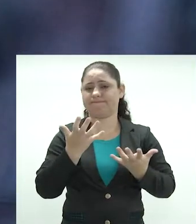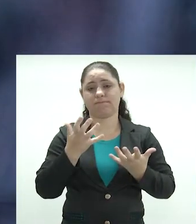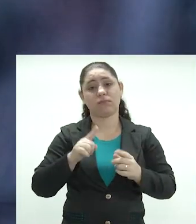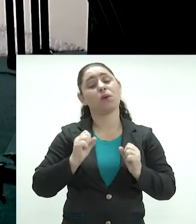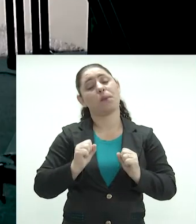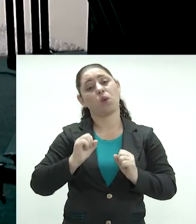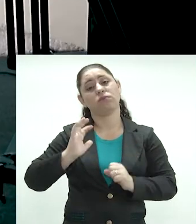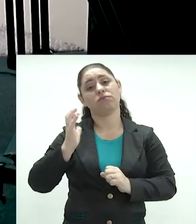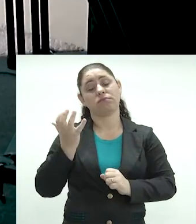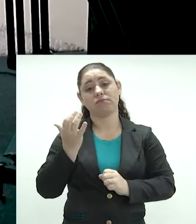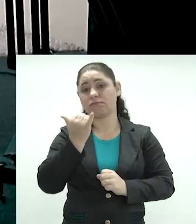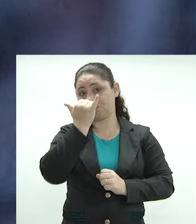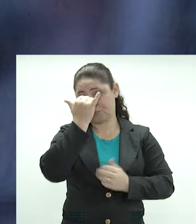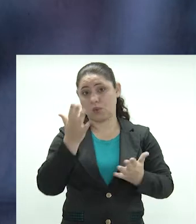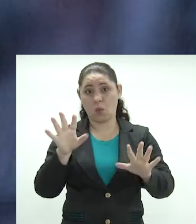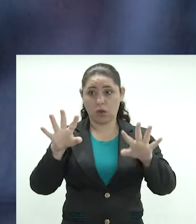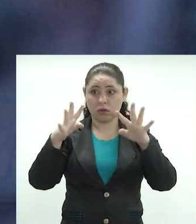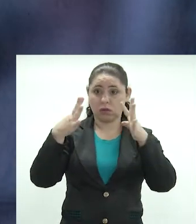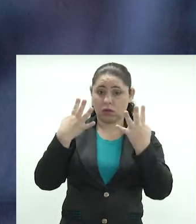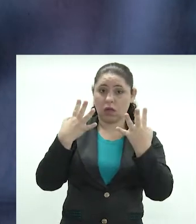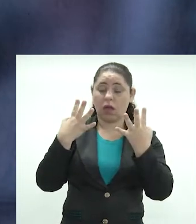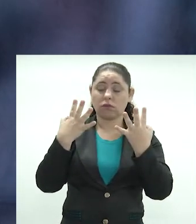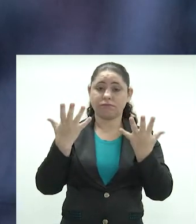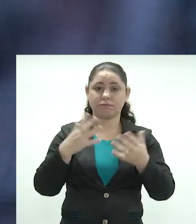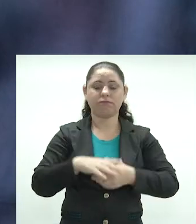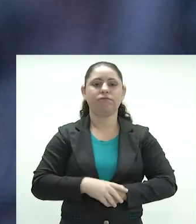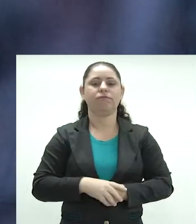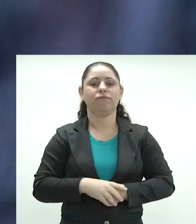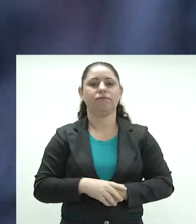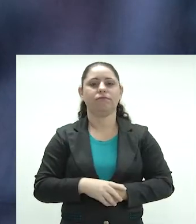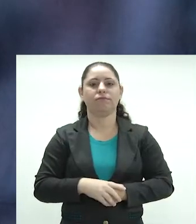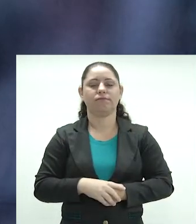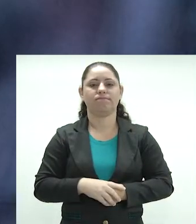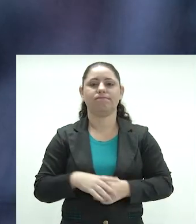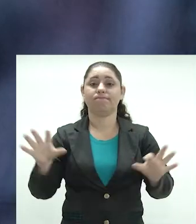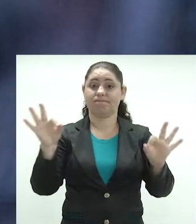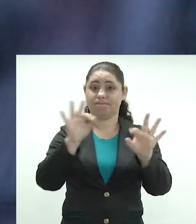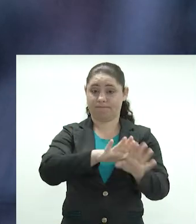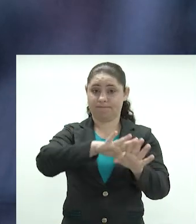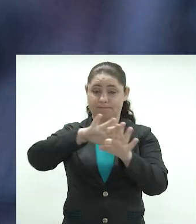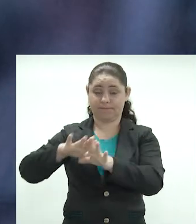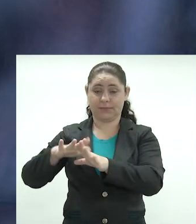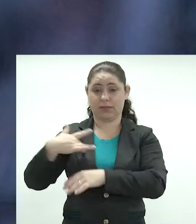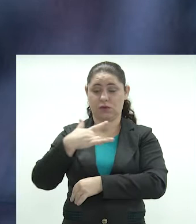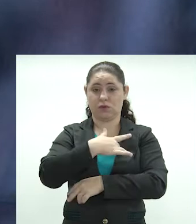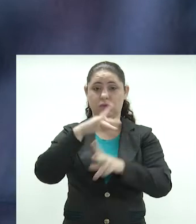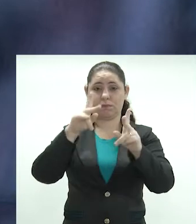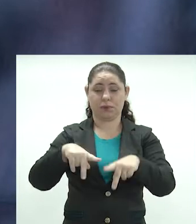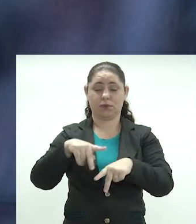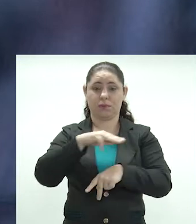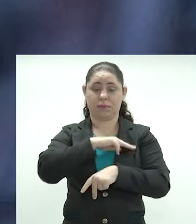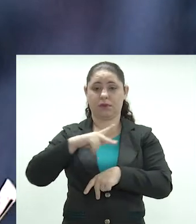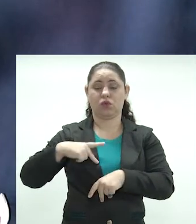ninguém deseja, né? Mas pode ocorrer. Infelizmente, a gente tem que ficar atento a isso, né? Agora, passada a questão da